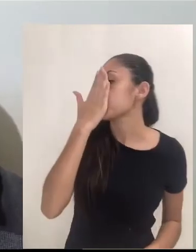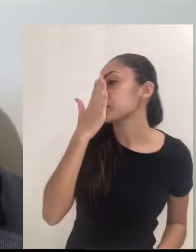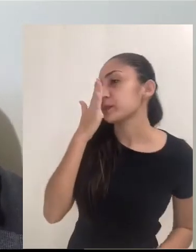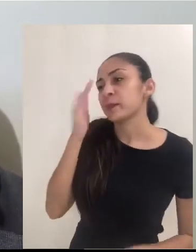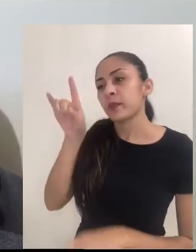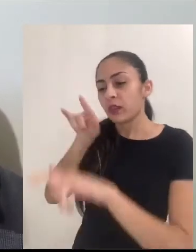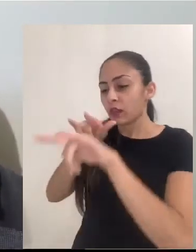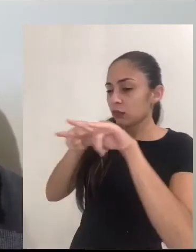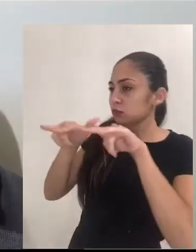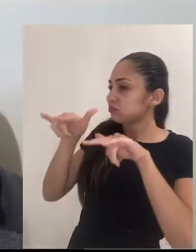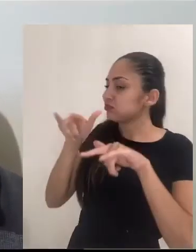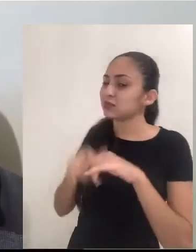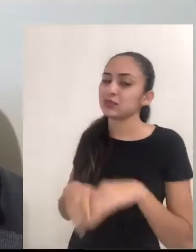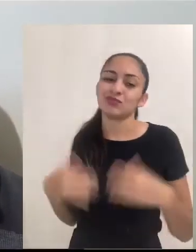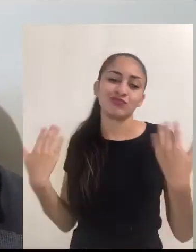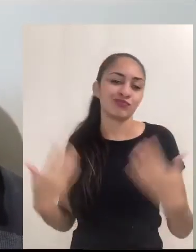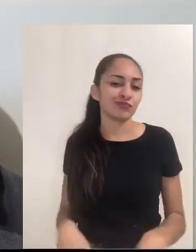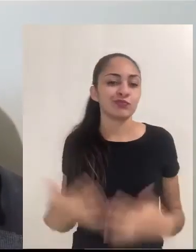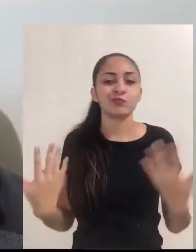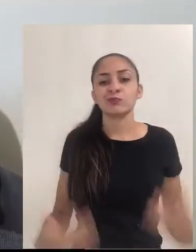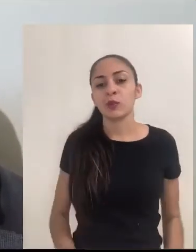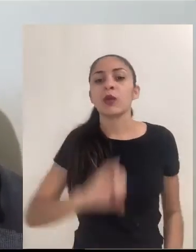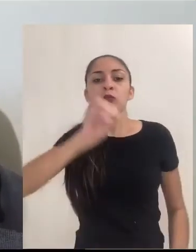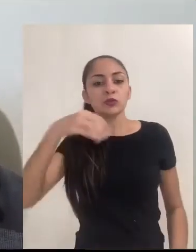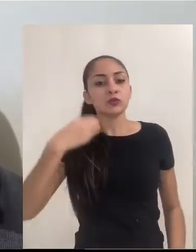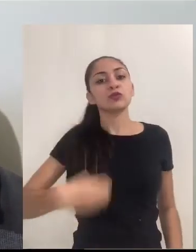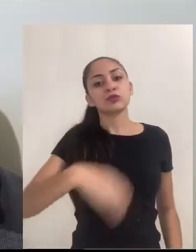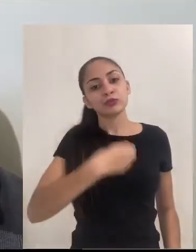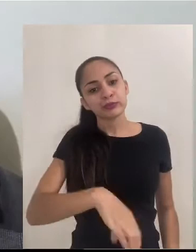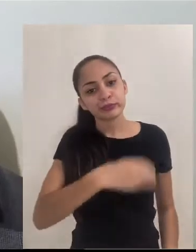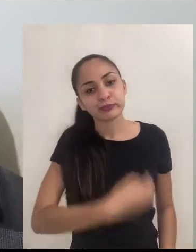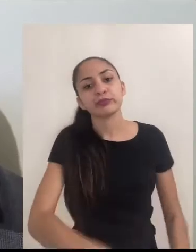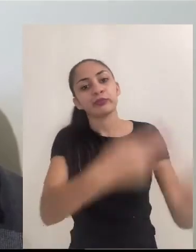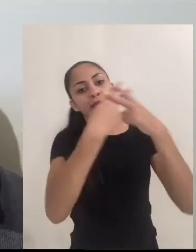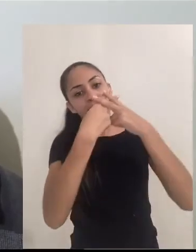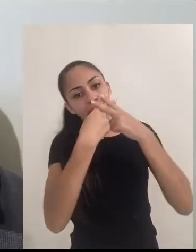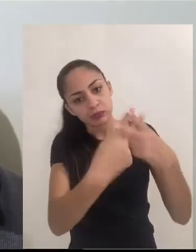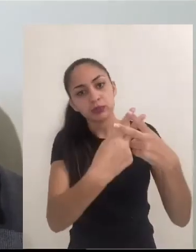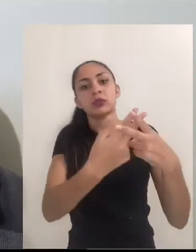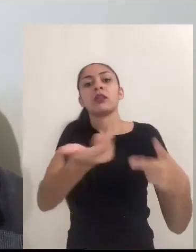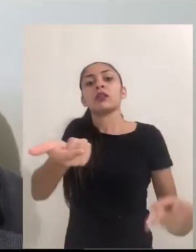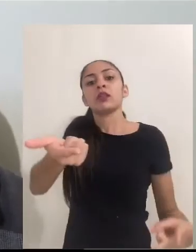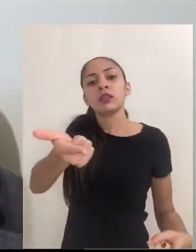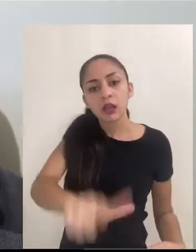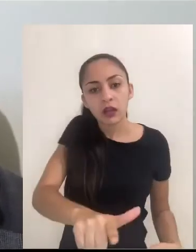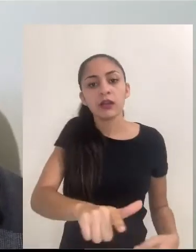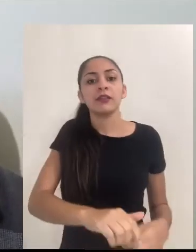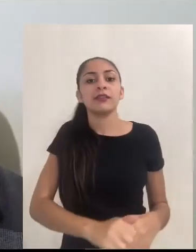do copeiro-chefe e posteriormente do próprio faraó. E passa a ser o segundo maior do Egito, o governador do